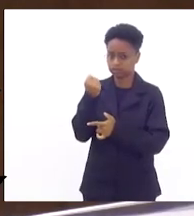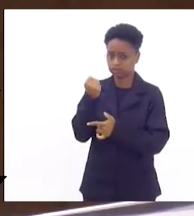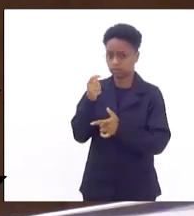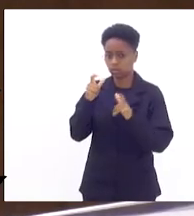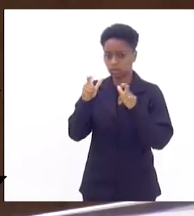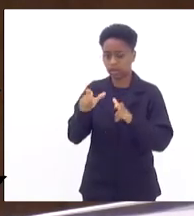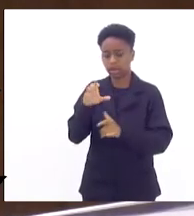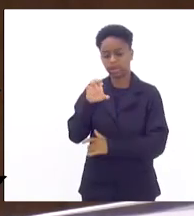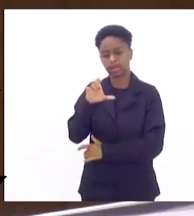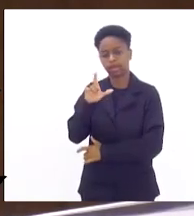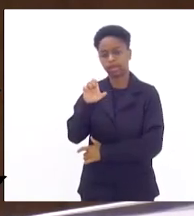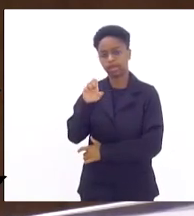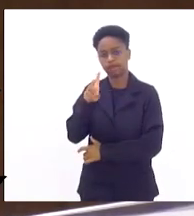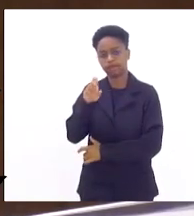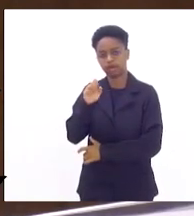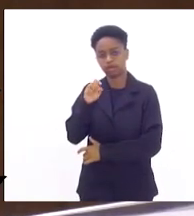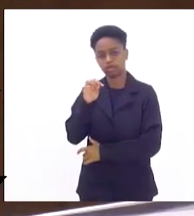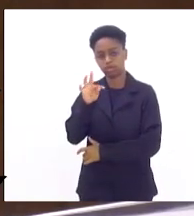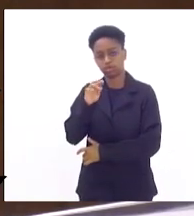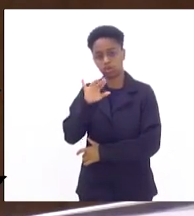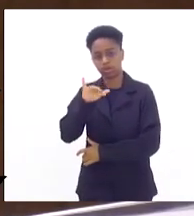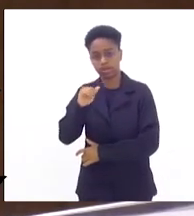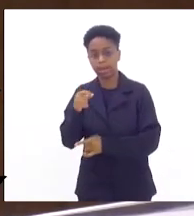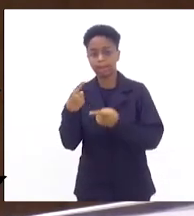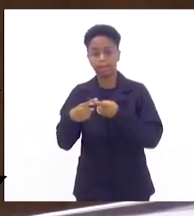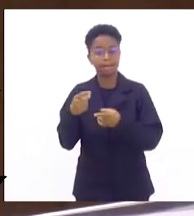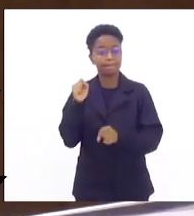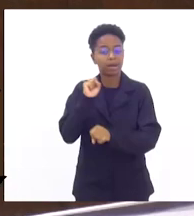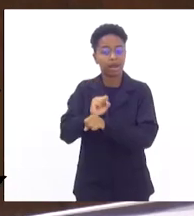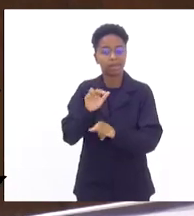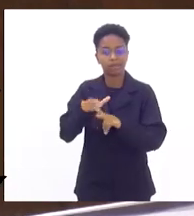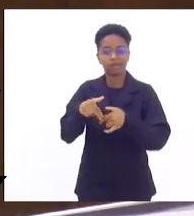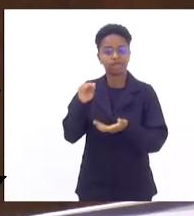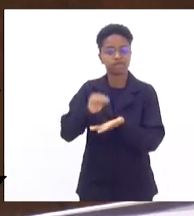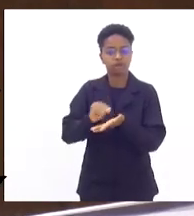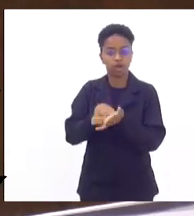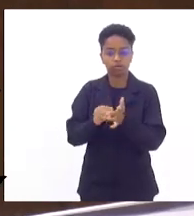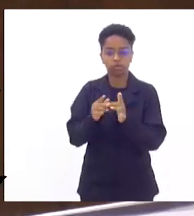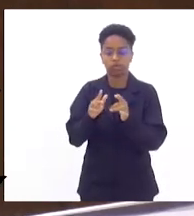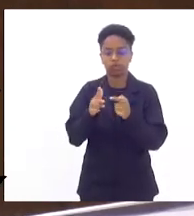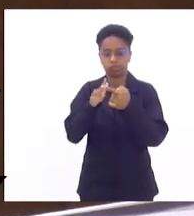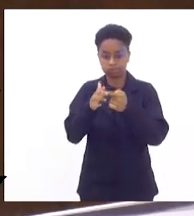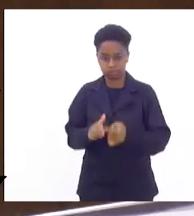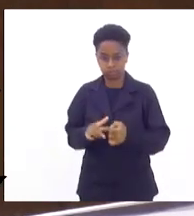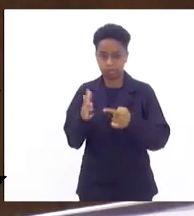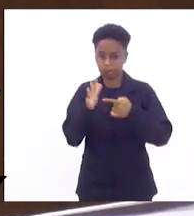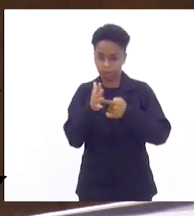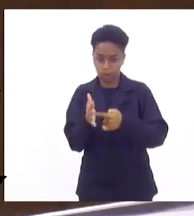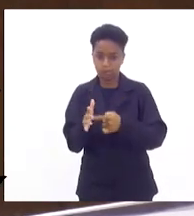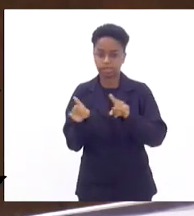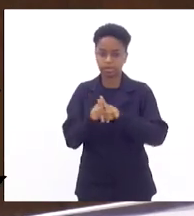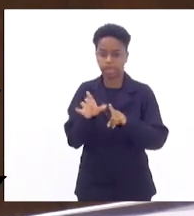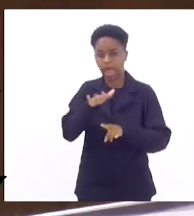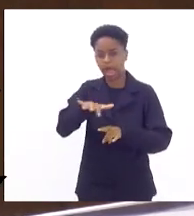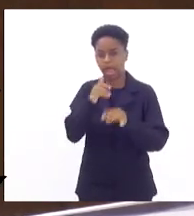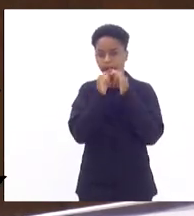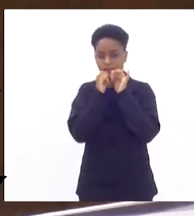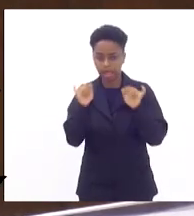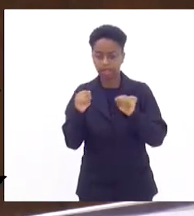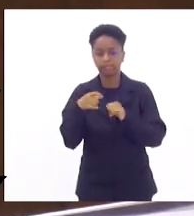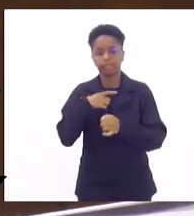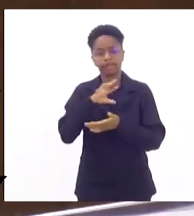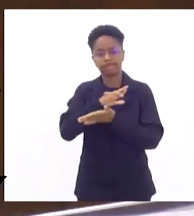elas paravam por falta de manutenção, bomba, conexão, painel elétrico, diversas situações,